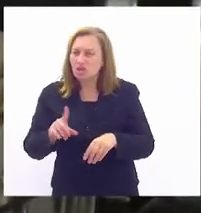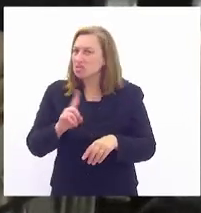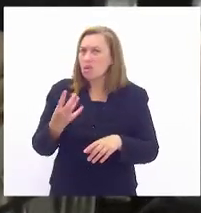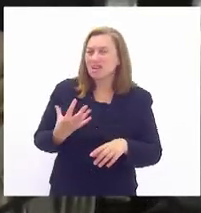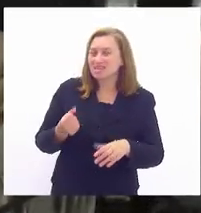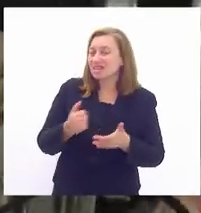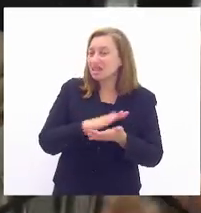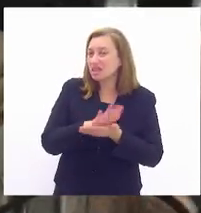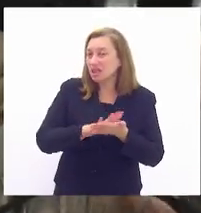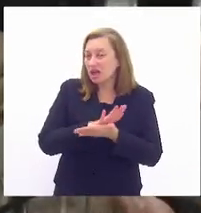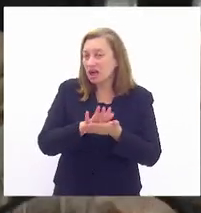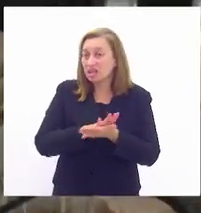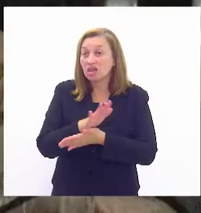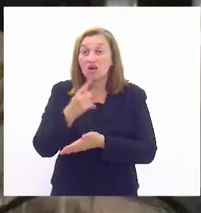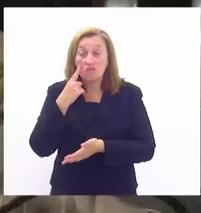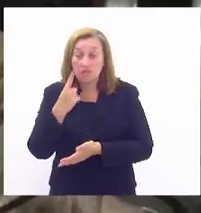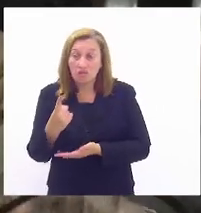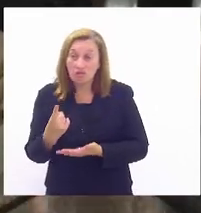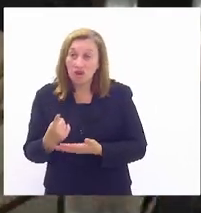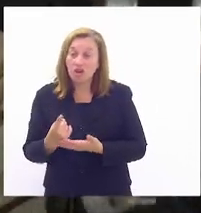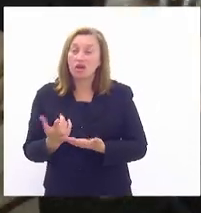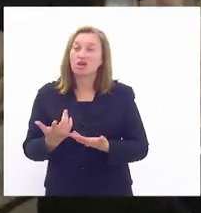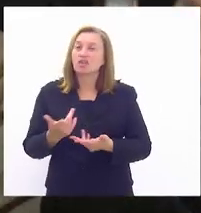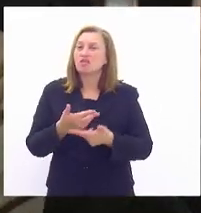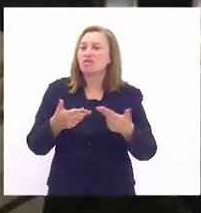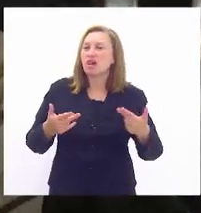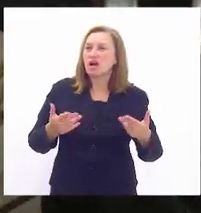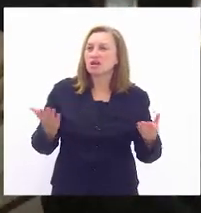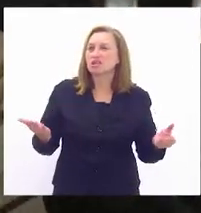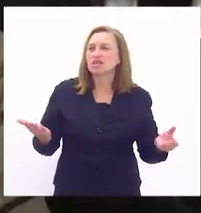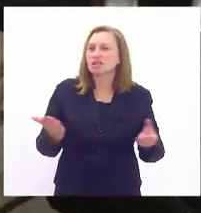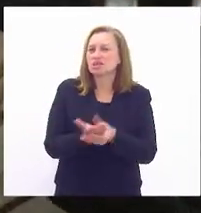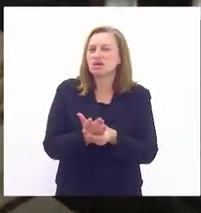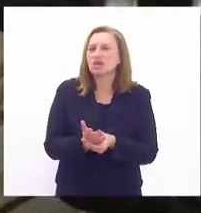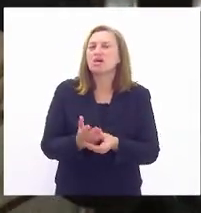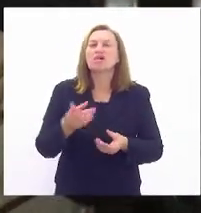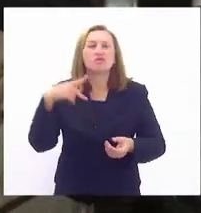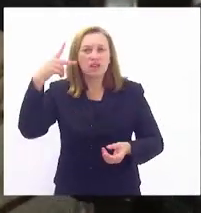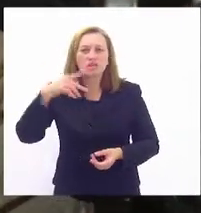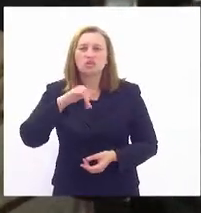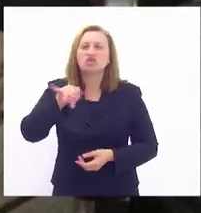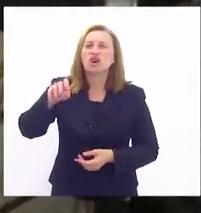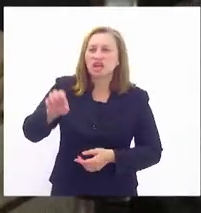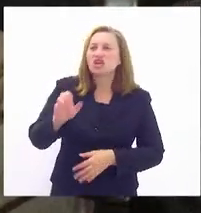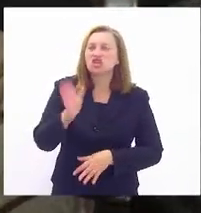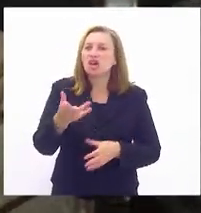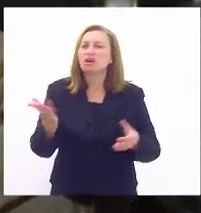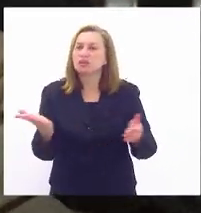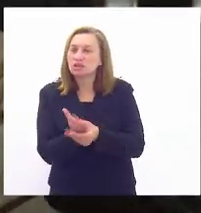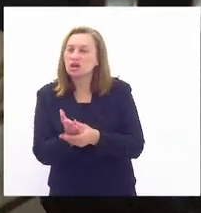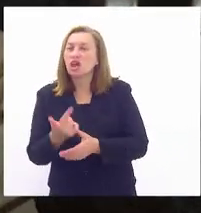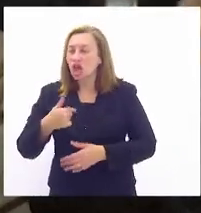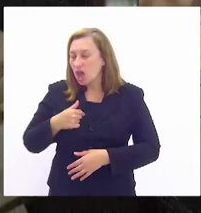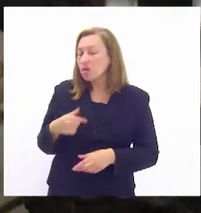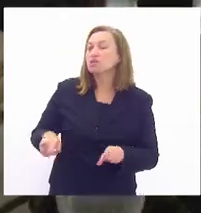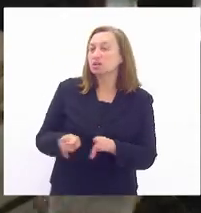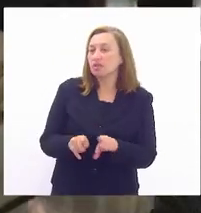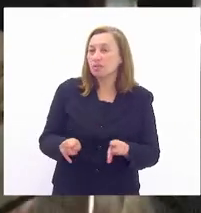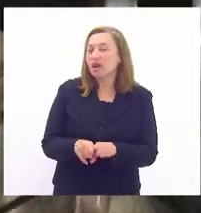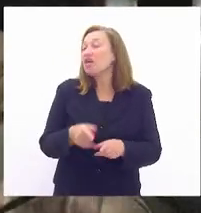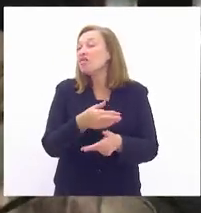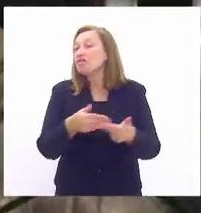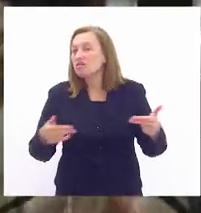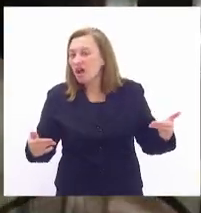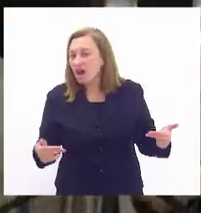minuto. Vereador Rodrigo já teve várias ações, vereador Jarim, quando esteve aqui com a gente, eu já tive vários,